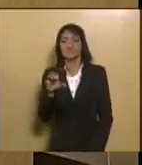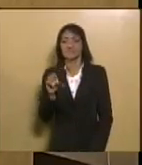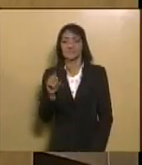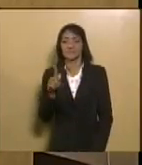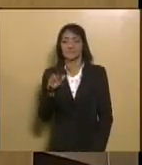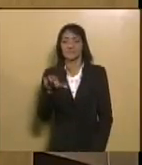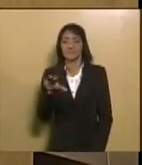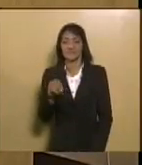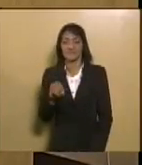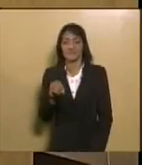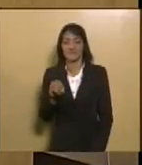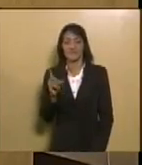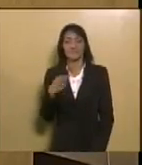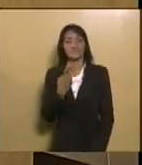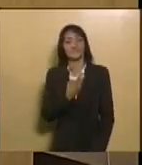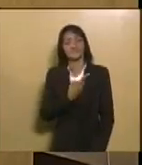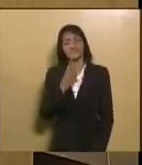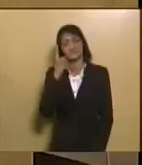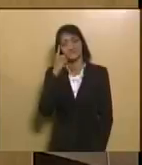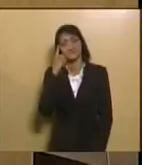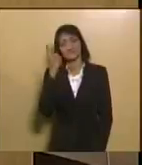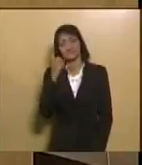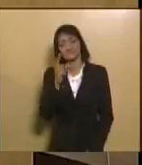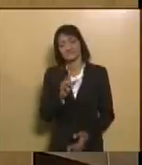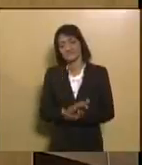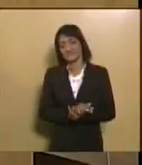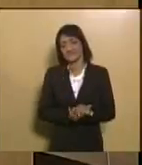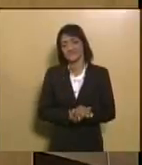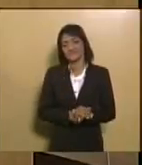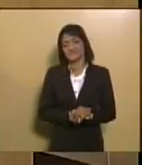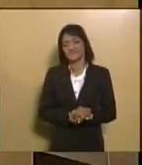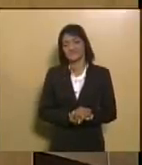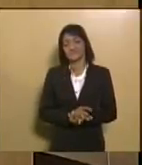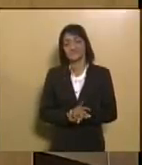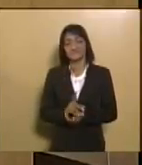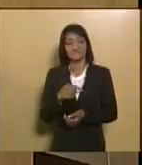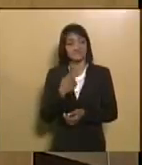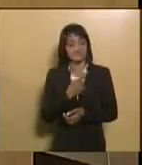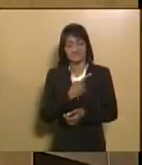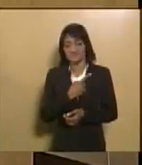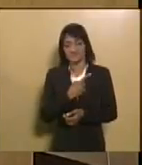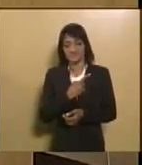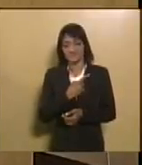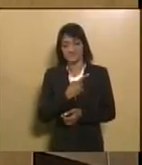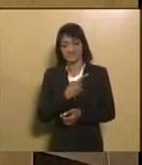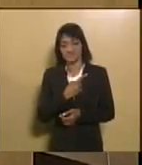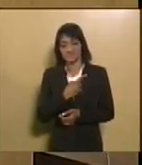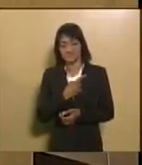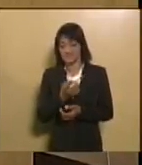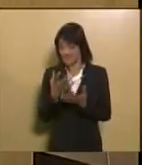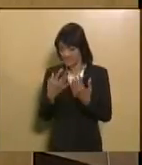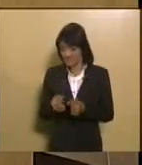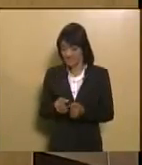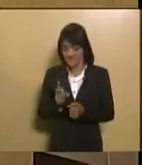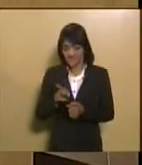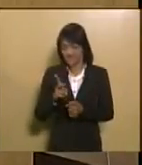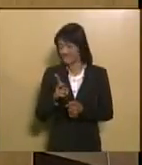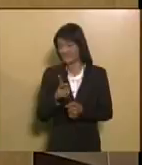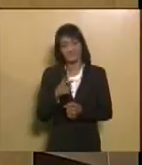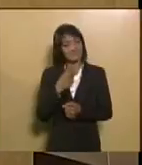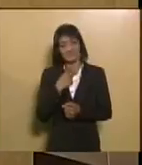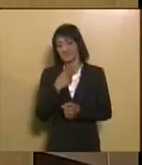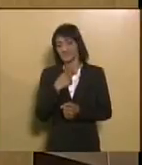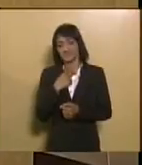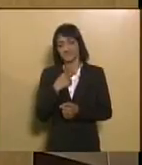à conclusão de que nem sempre nós podemos concordar com a opinião pública e